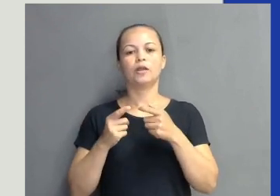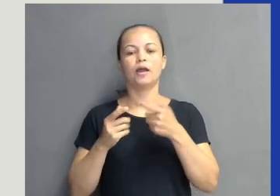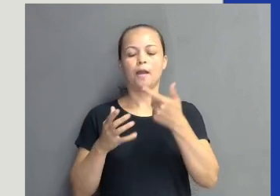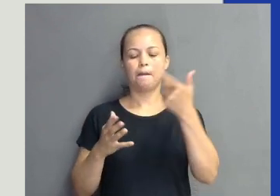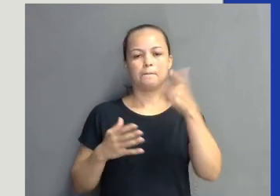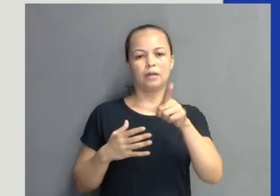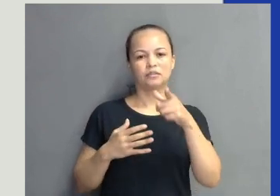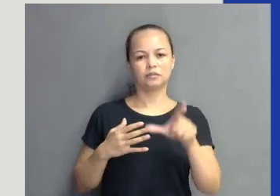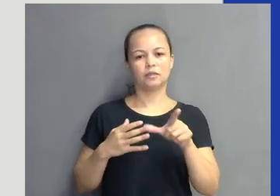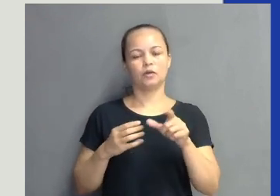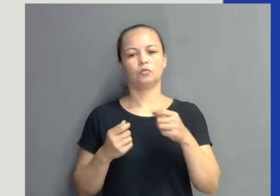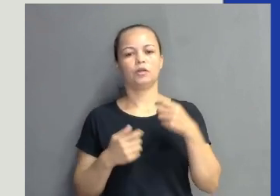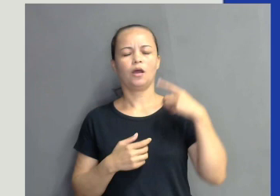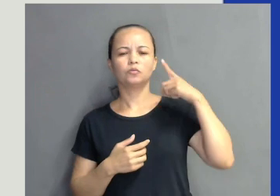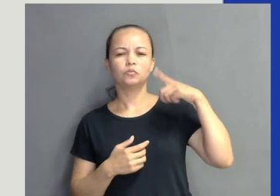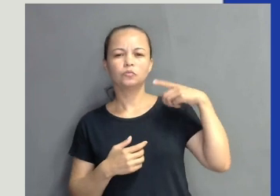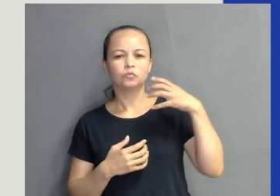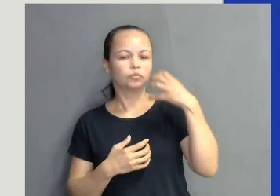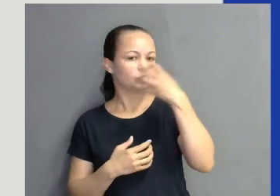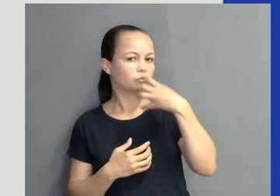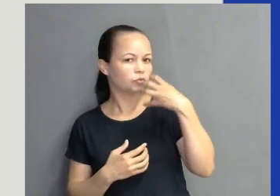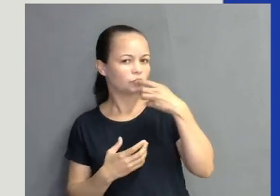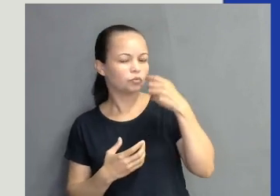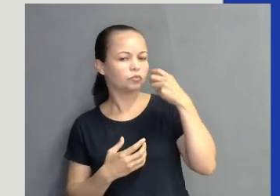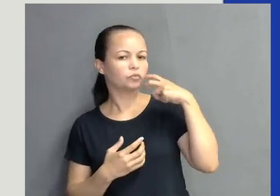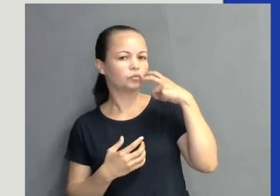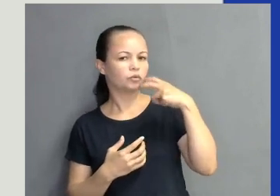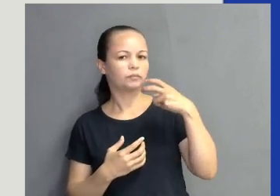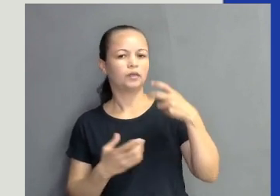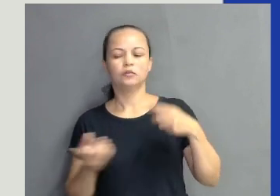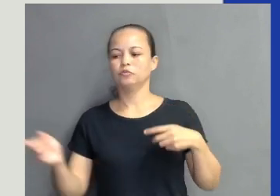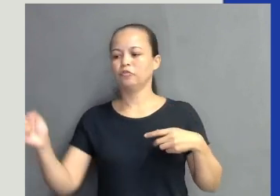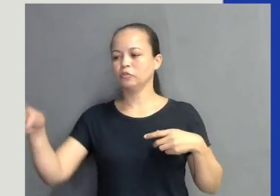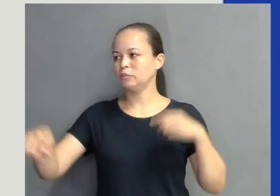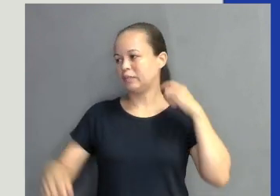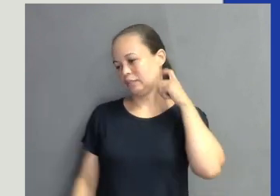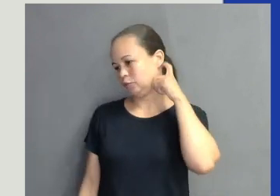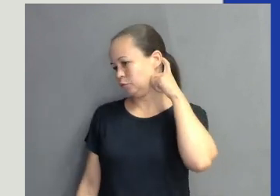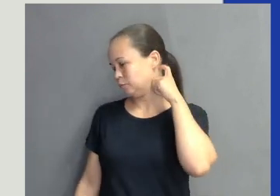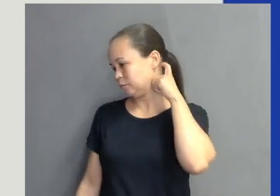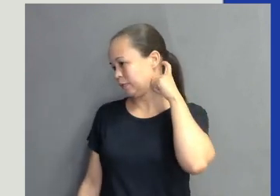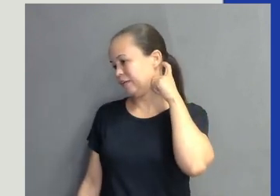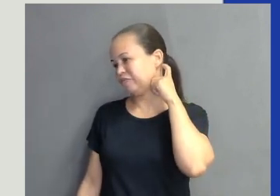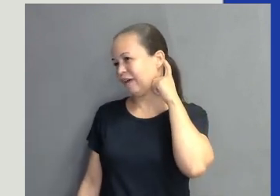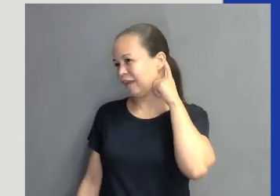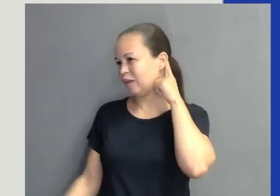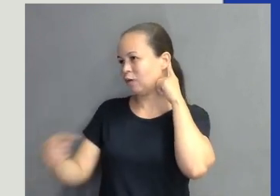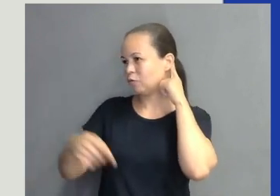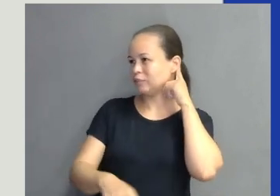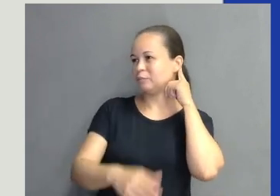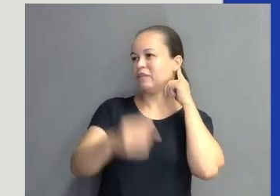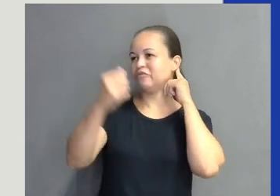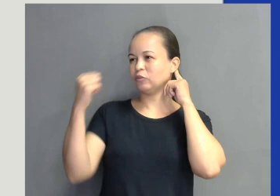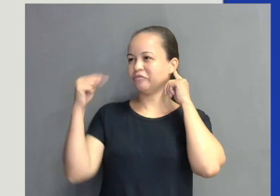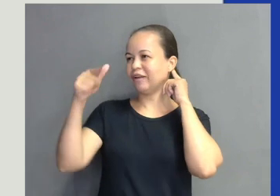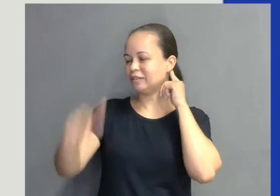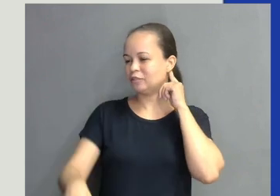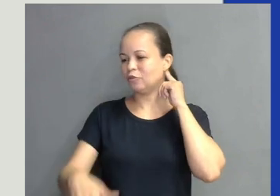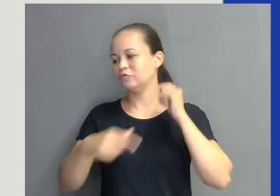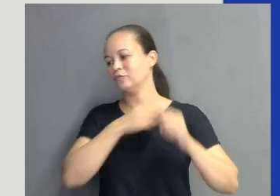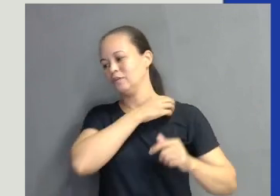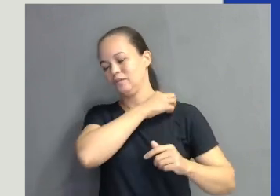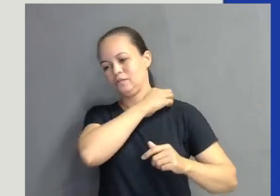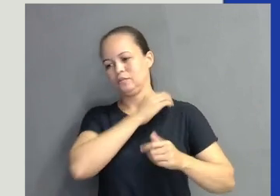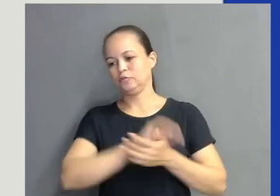só que com a repetição do som das consoantes ou sílabas, tá certo? Vamos aqui para